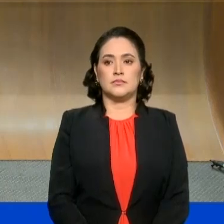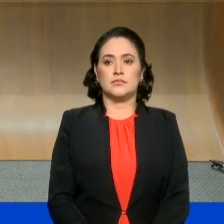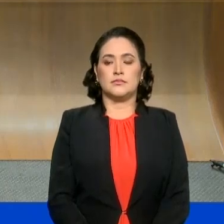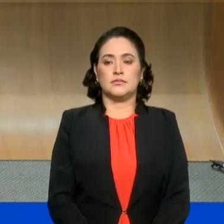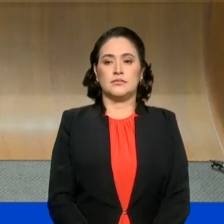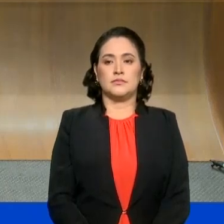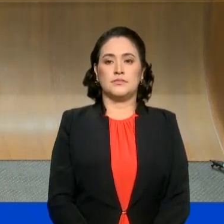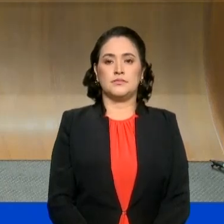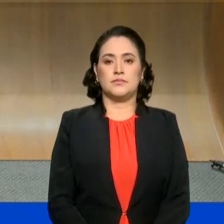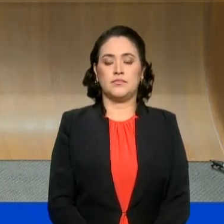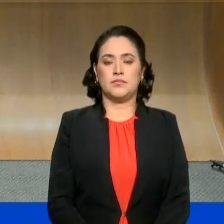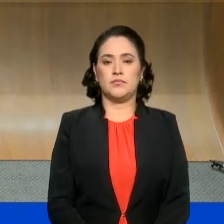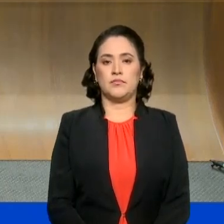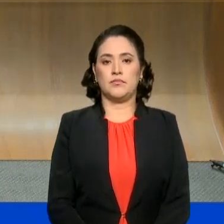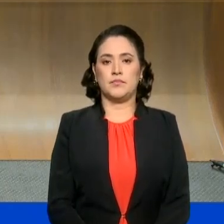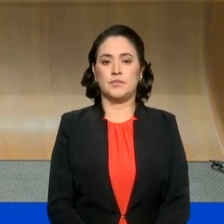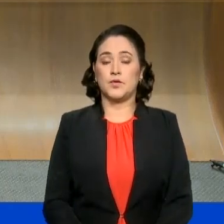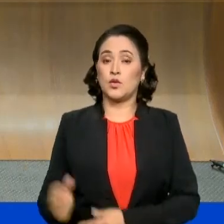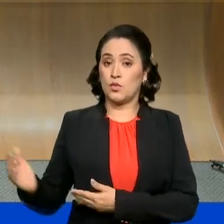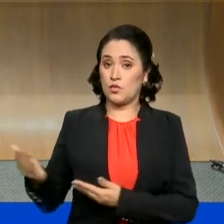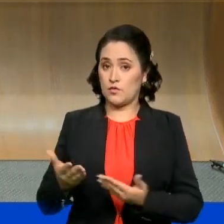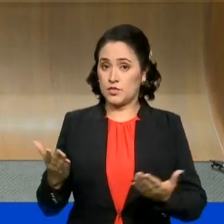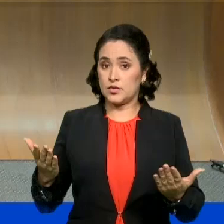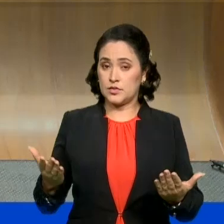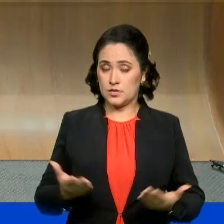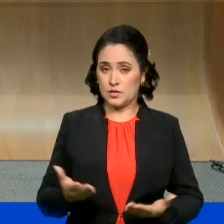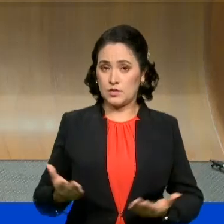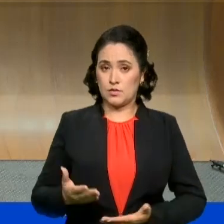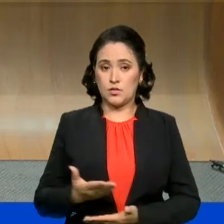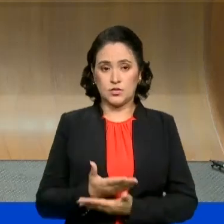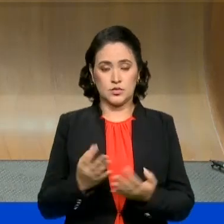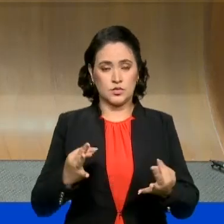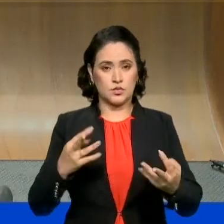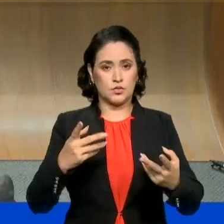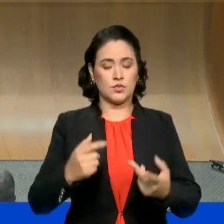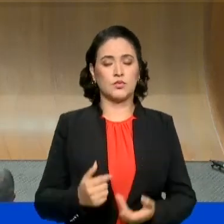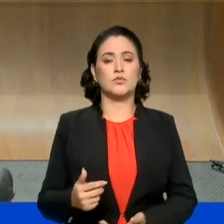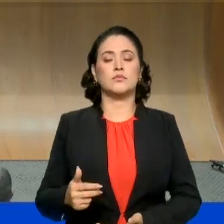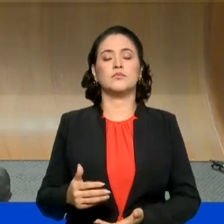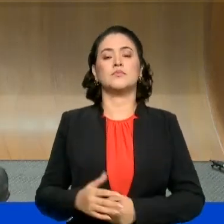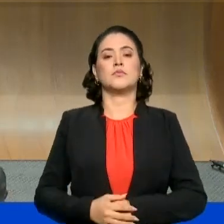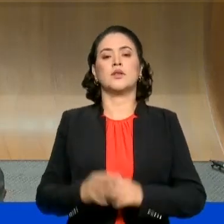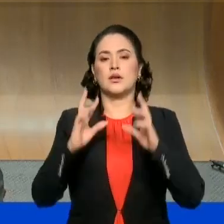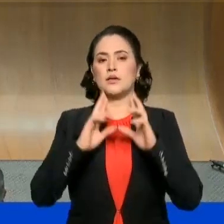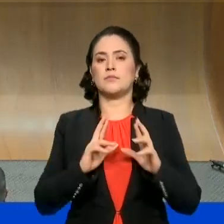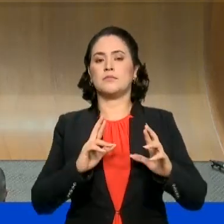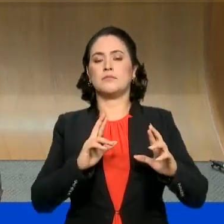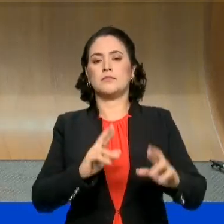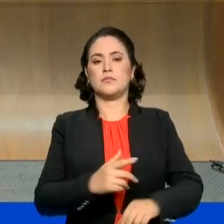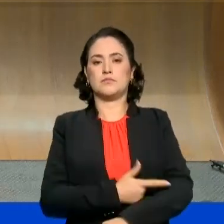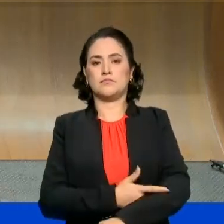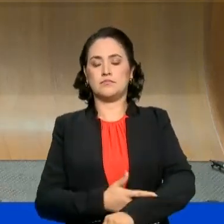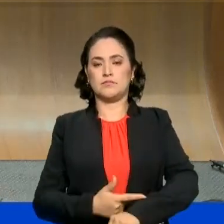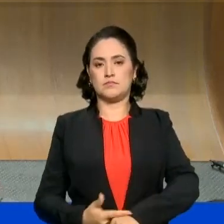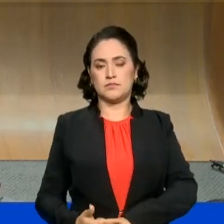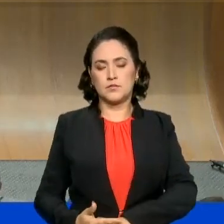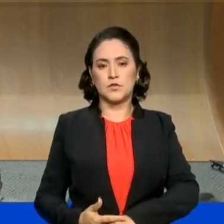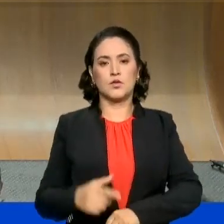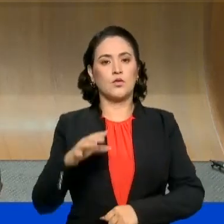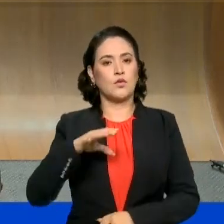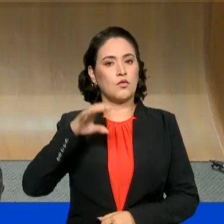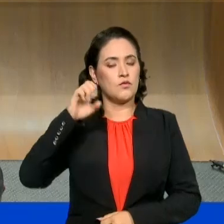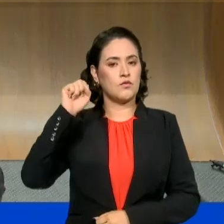Convido a todos para se postarem em posição de respeito para ouvirmos o hino maranhense na interpretação do nosso